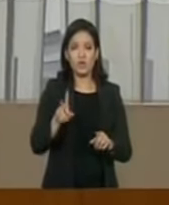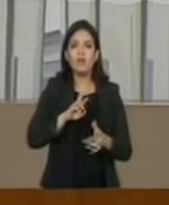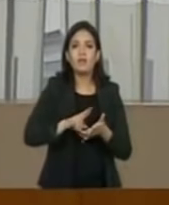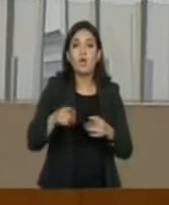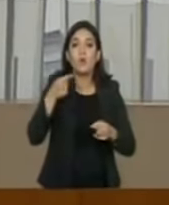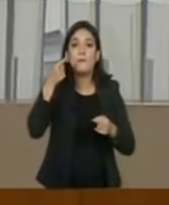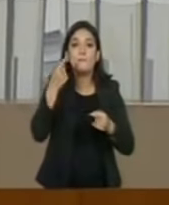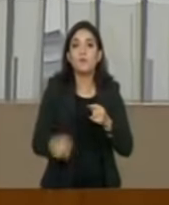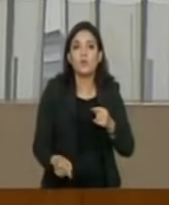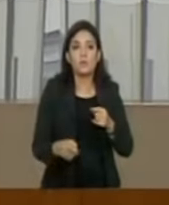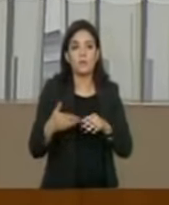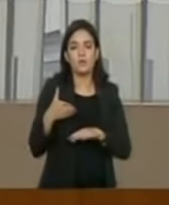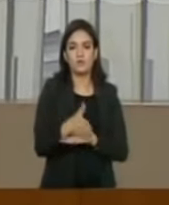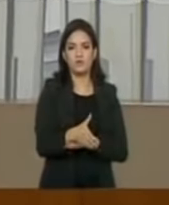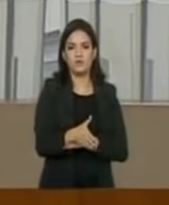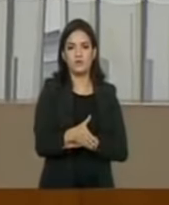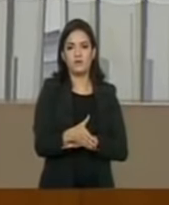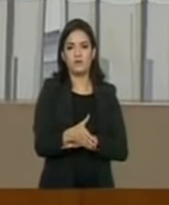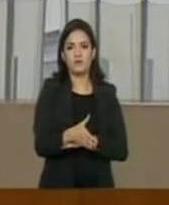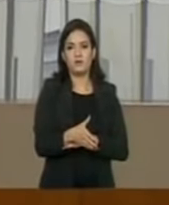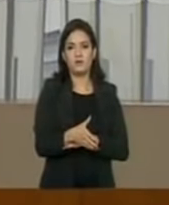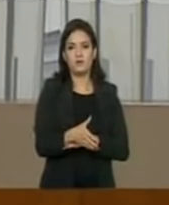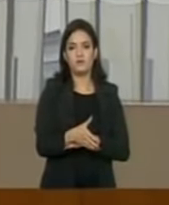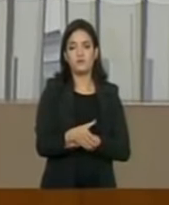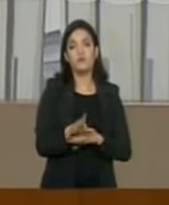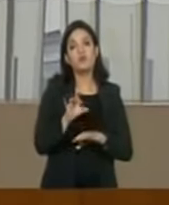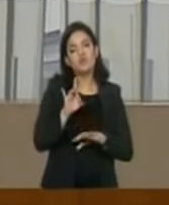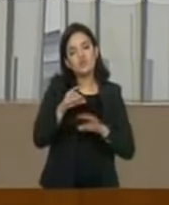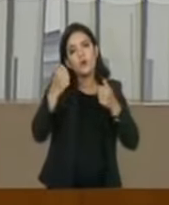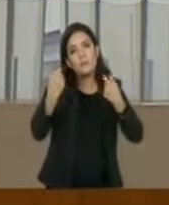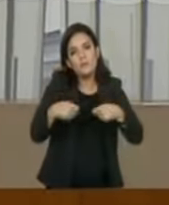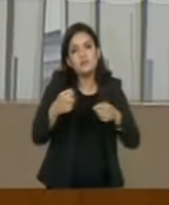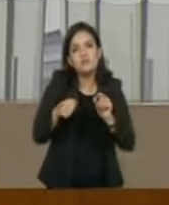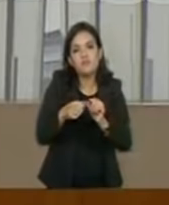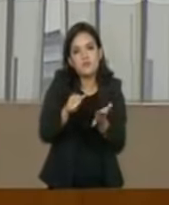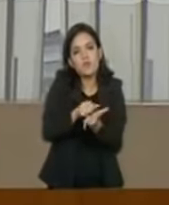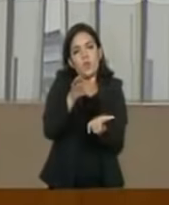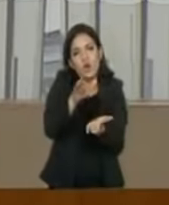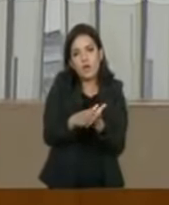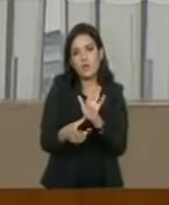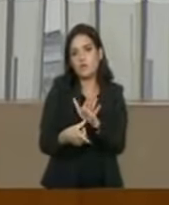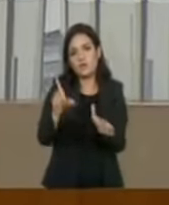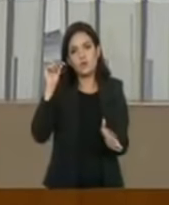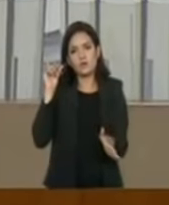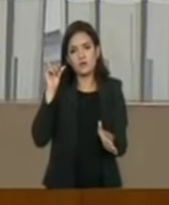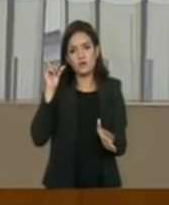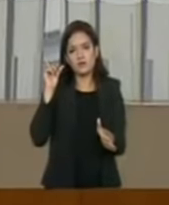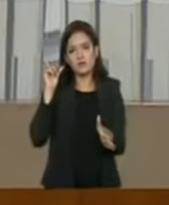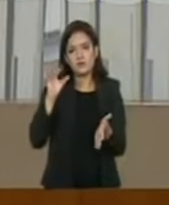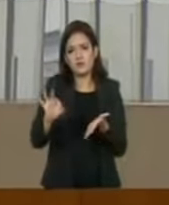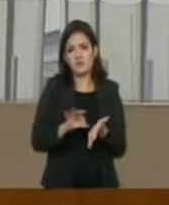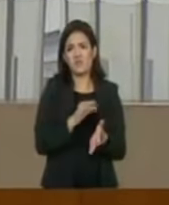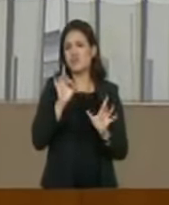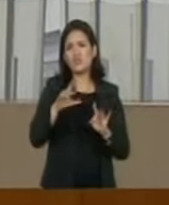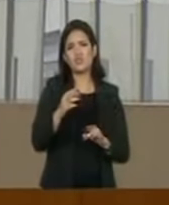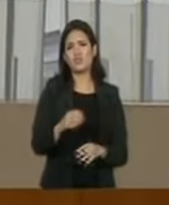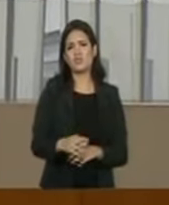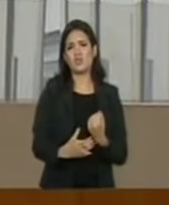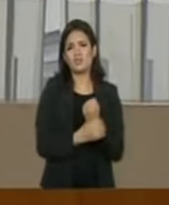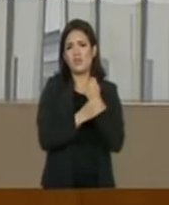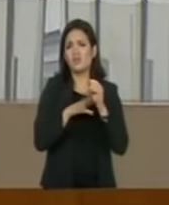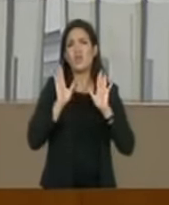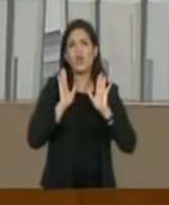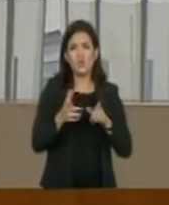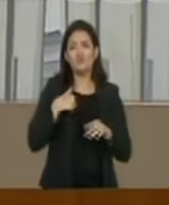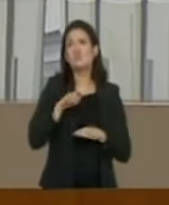gabinete evidentemente o que é necessário é exatamente é a prévia informação e em razão disso eu já fui pro exterior já passei